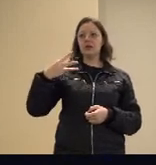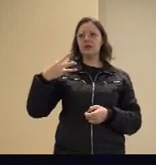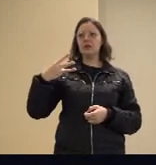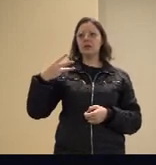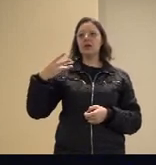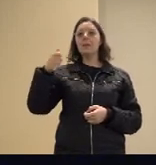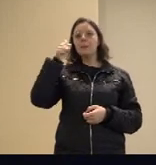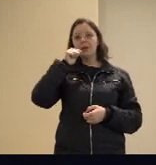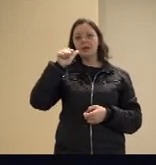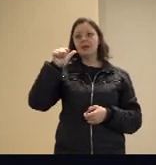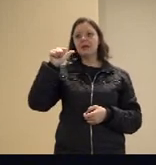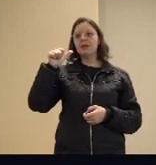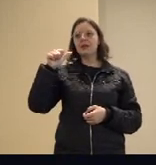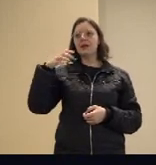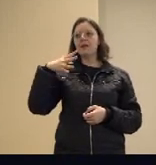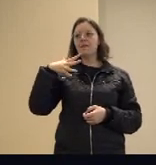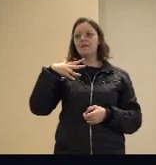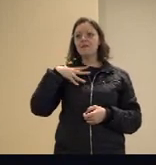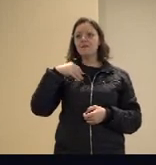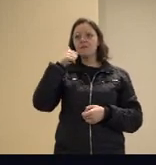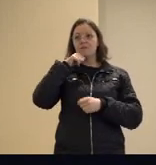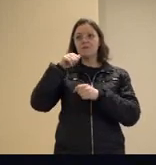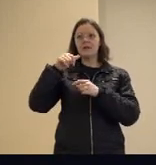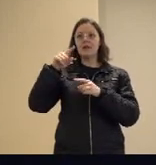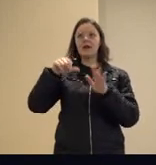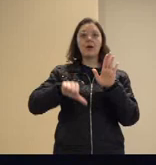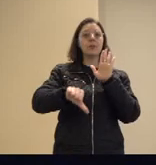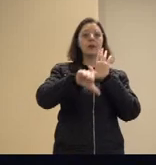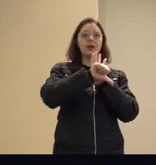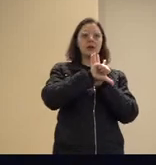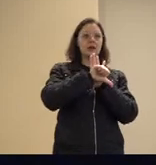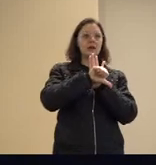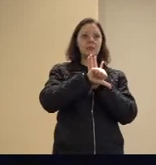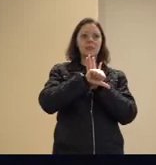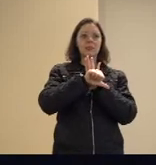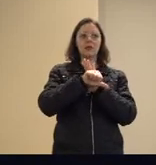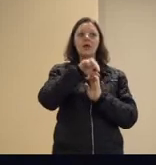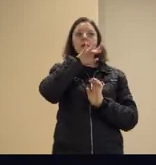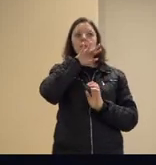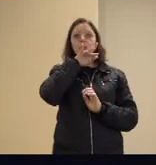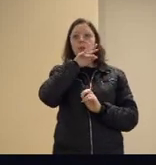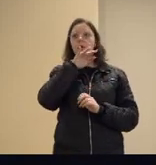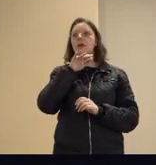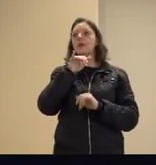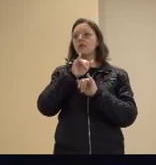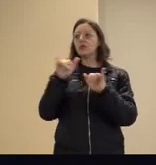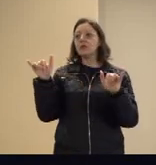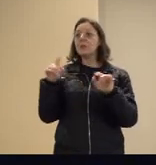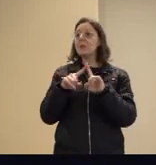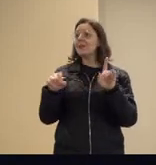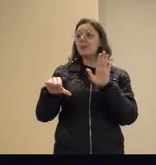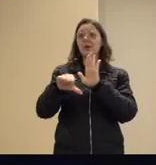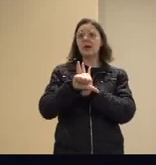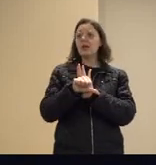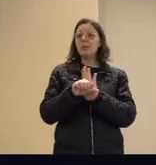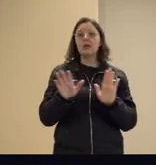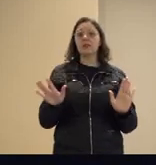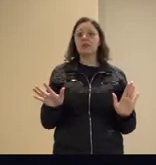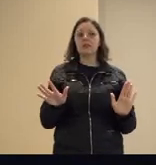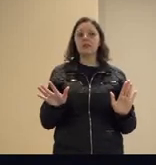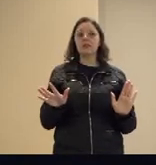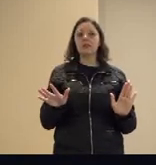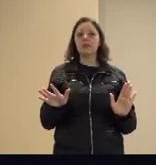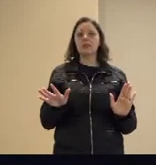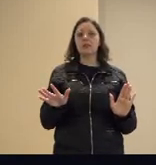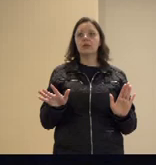filho. Nós temos um crime, infelizmente, é ruim dizer isso, mas temos um crime ali.